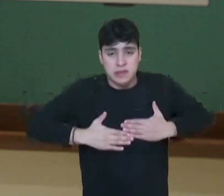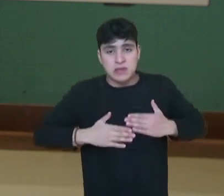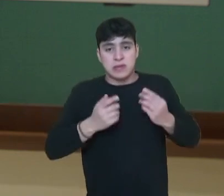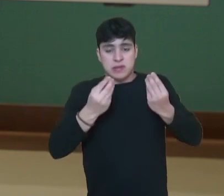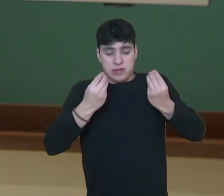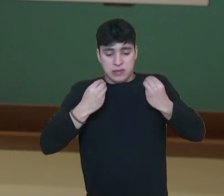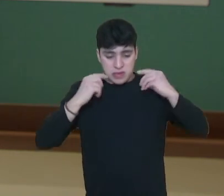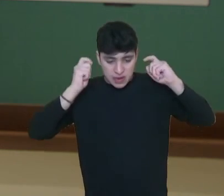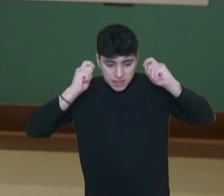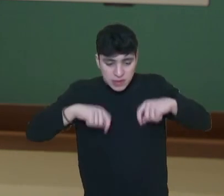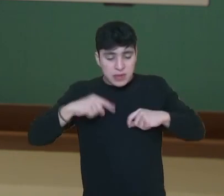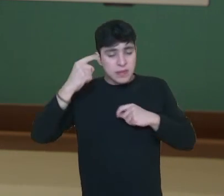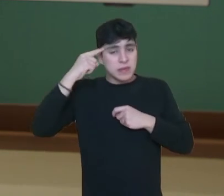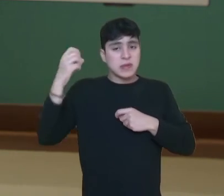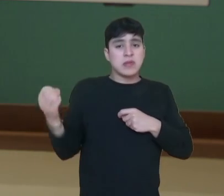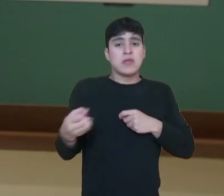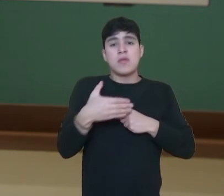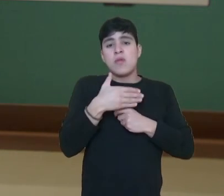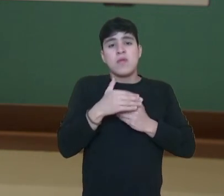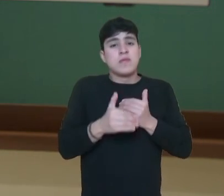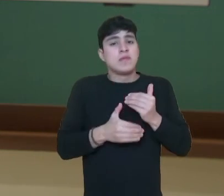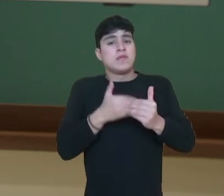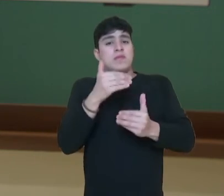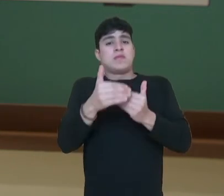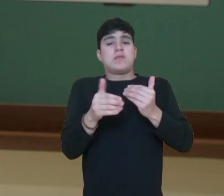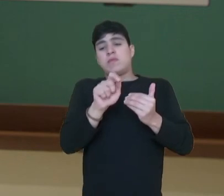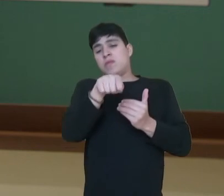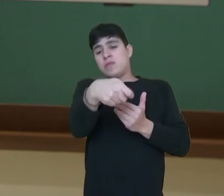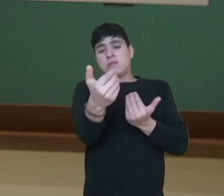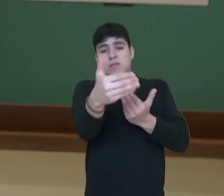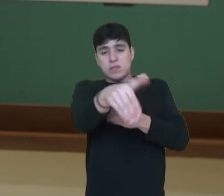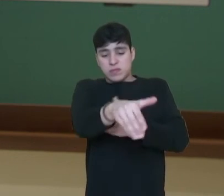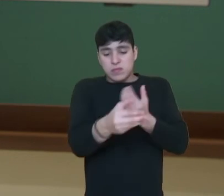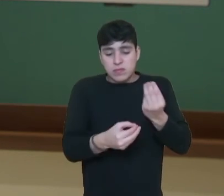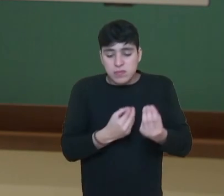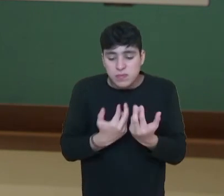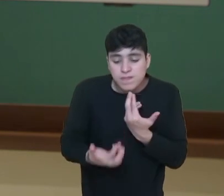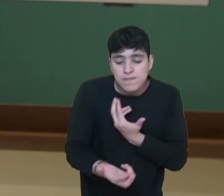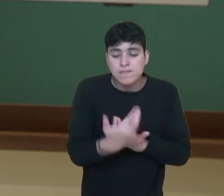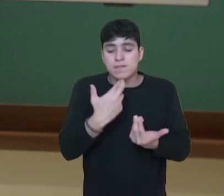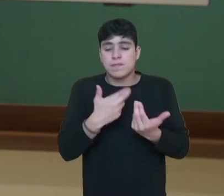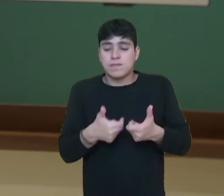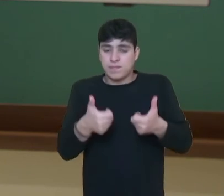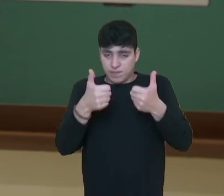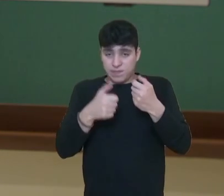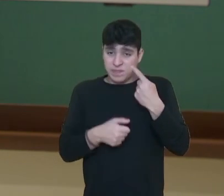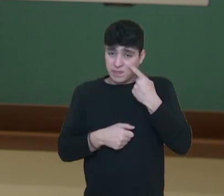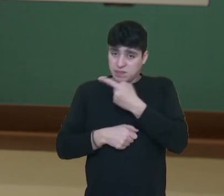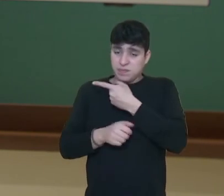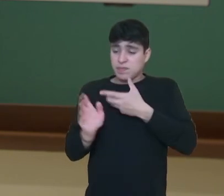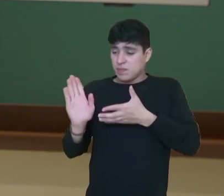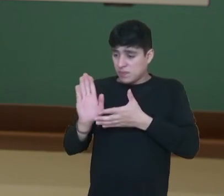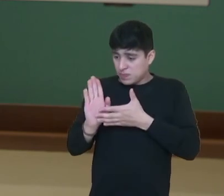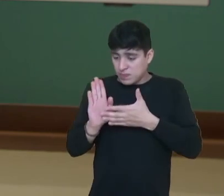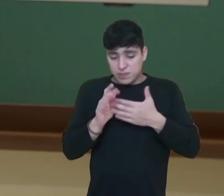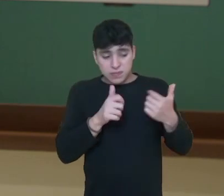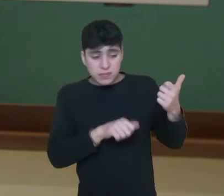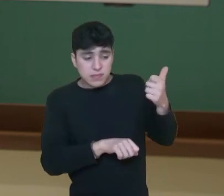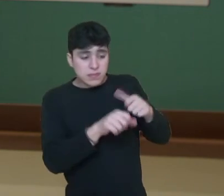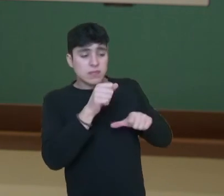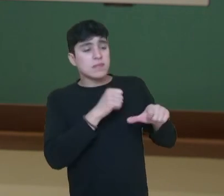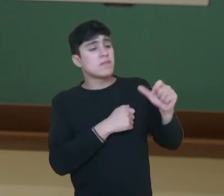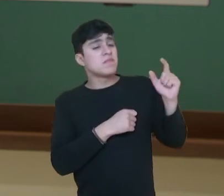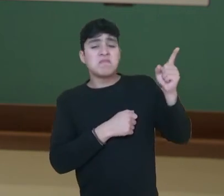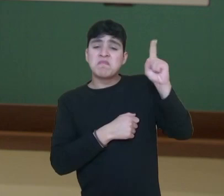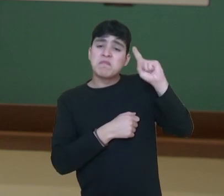de inovação. Então, nós temos aqui uma proposta de fazer avaliações no dia a dia,